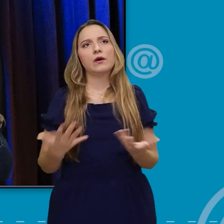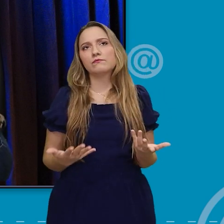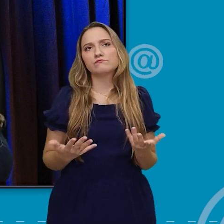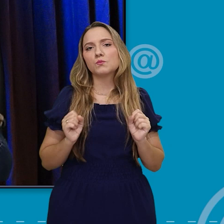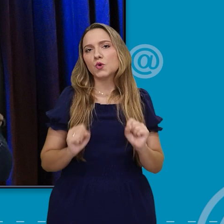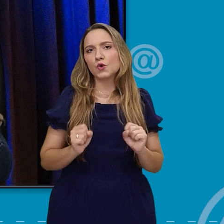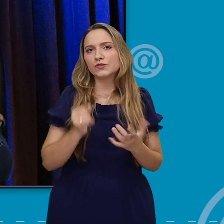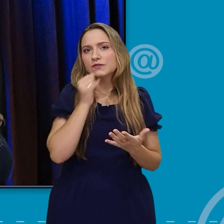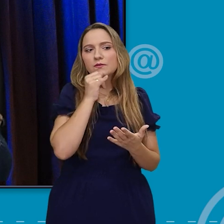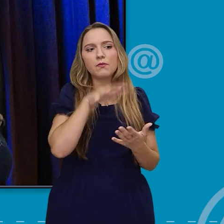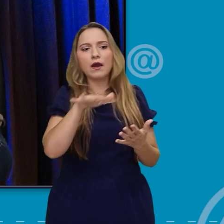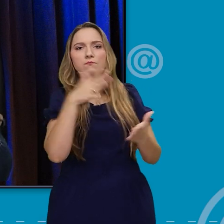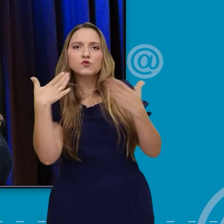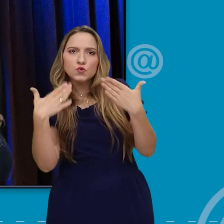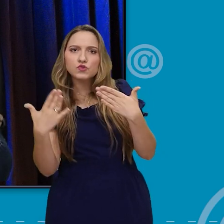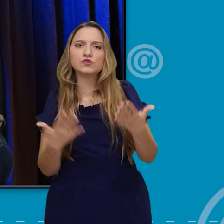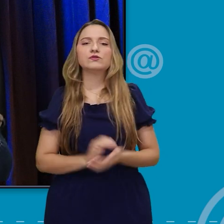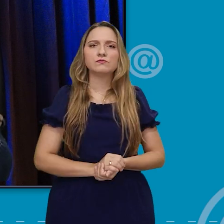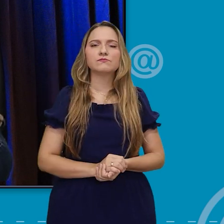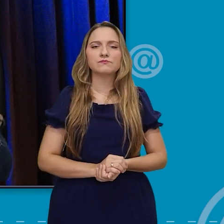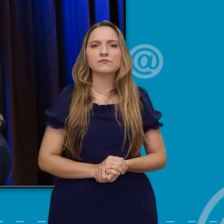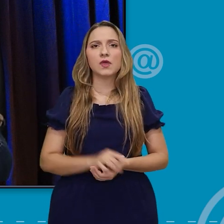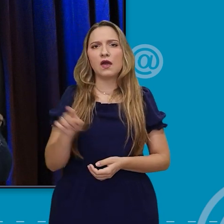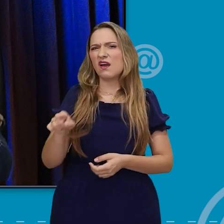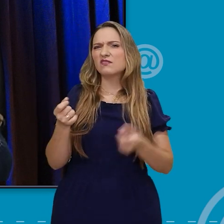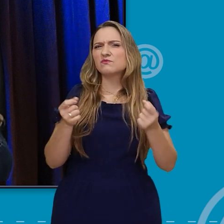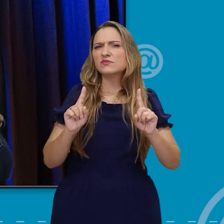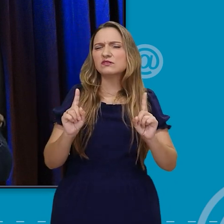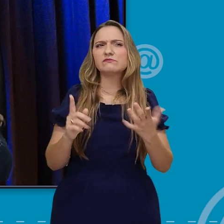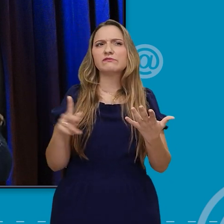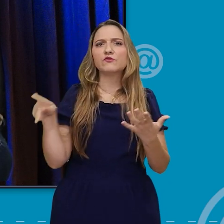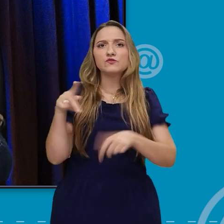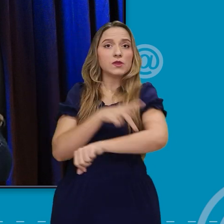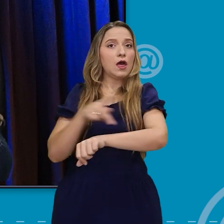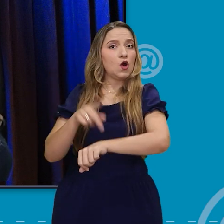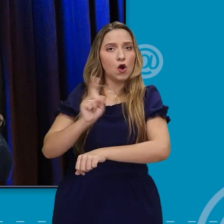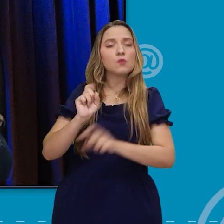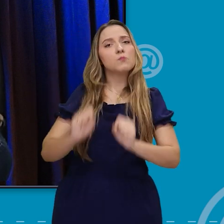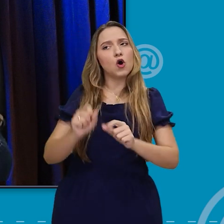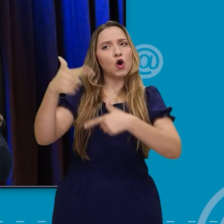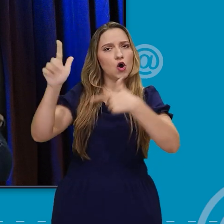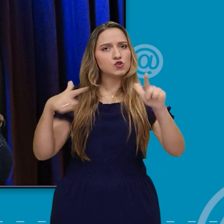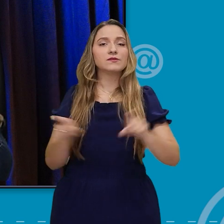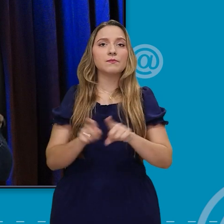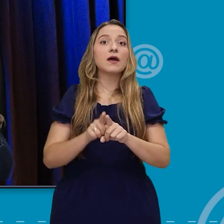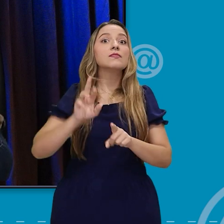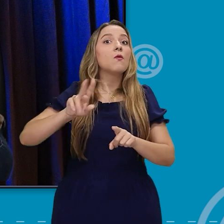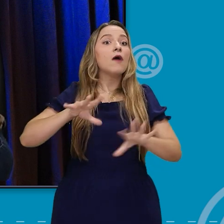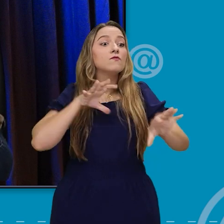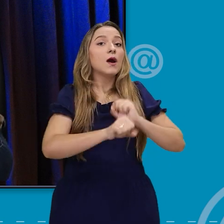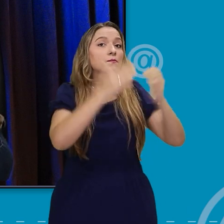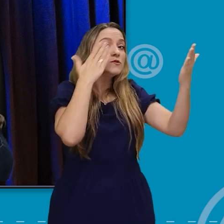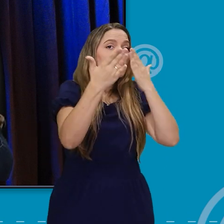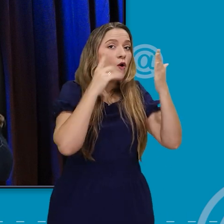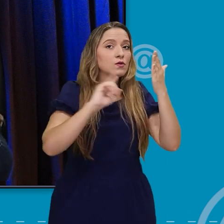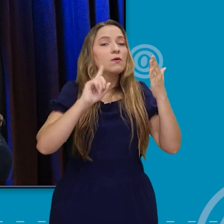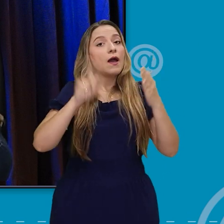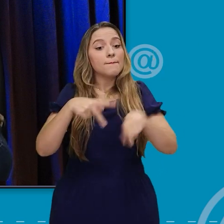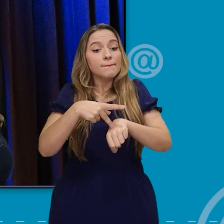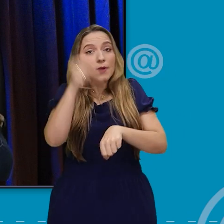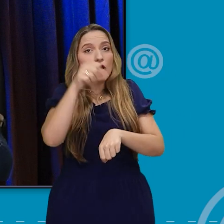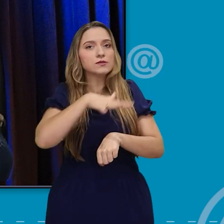formação complementar traz toda a importância para essa equipe. Temos também um outro professor que vai ver a área da linguagem, que a